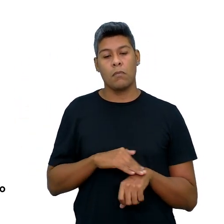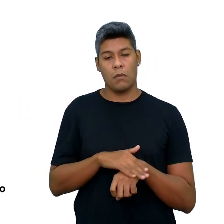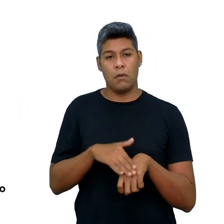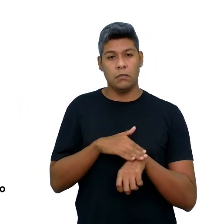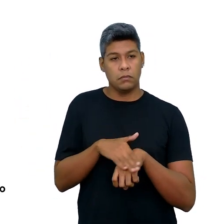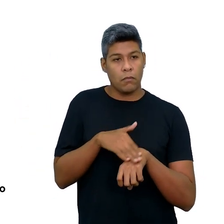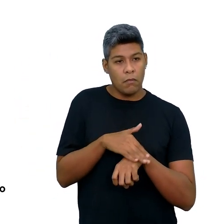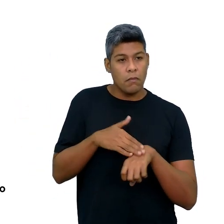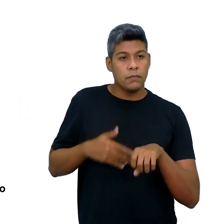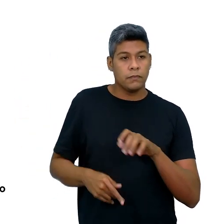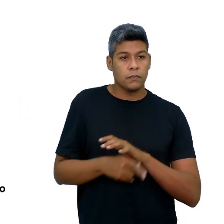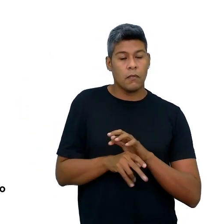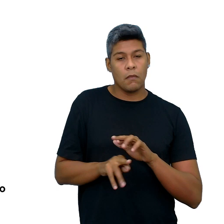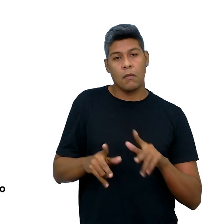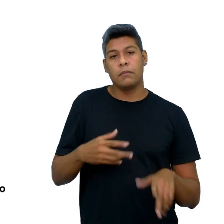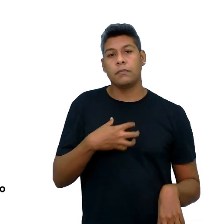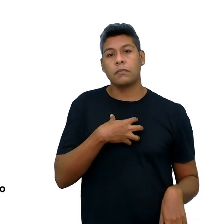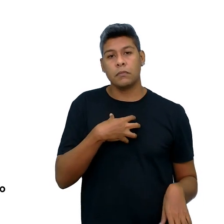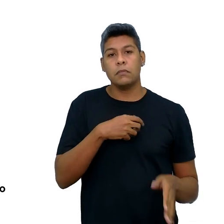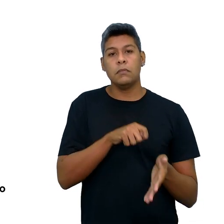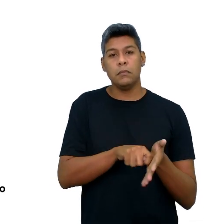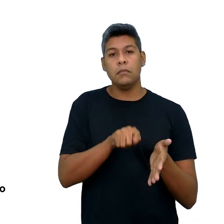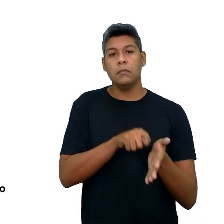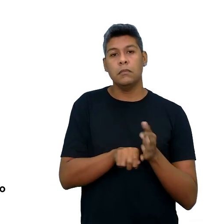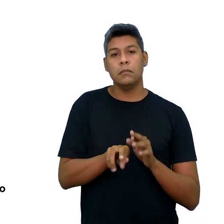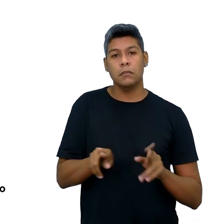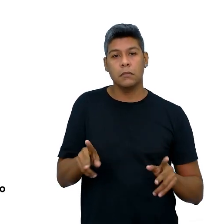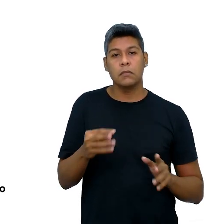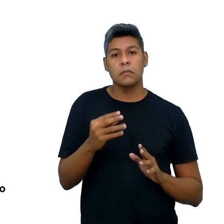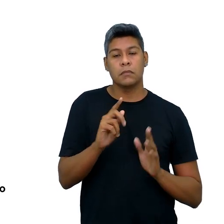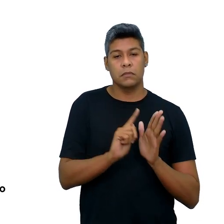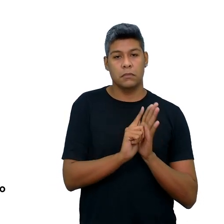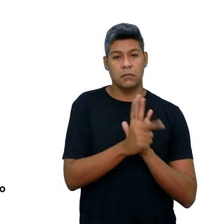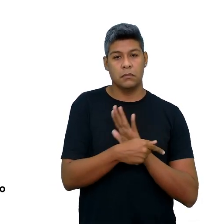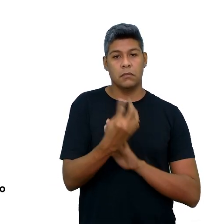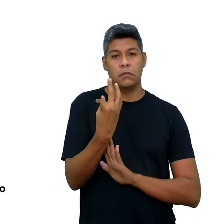conversar, né, a partir de diferentes contextos, escrever aí diferentes gêneros textuais.